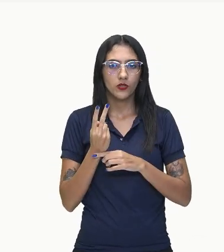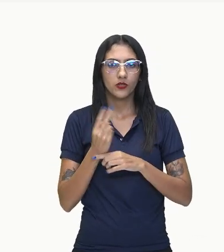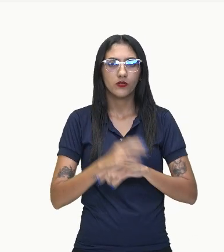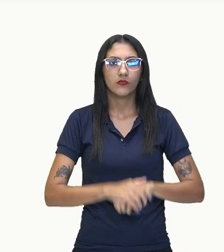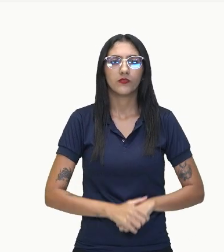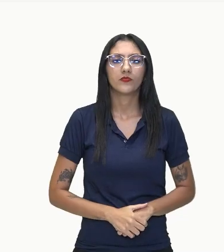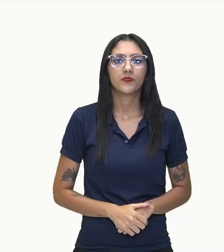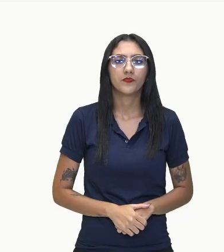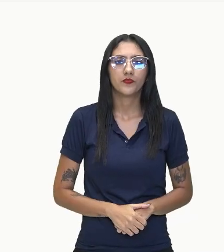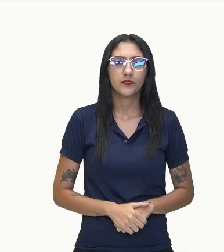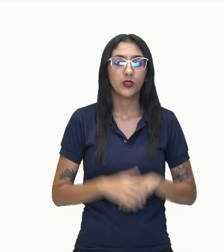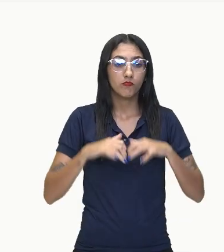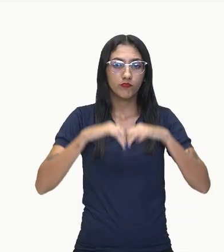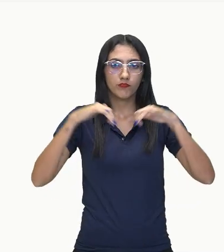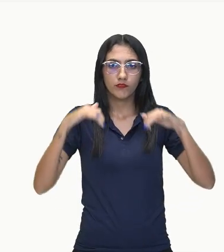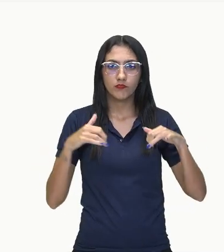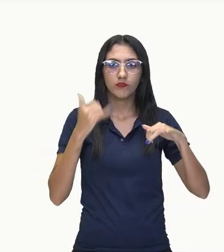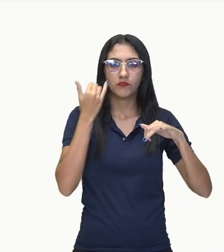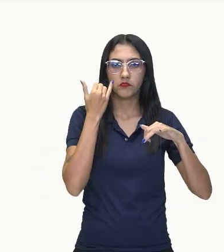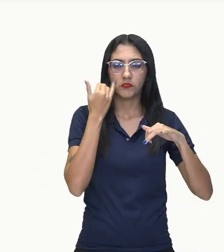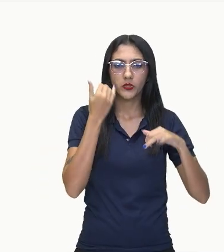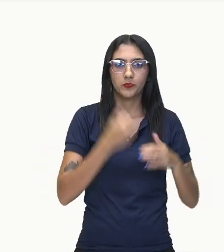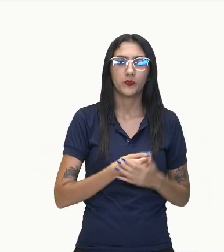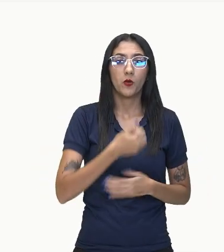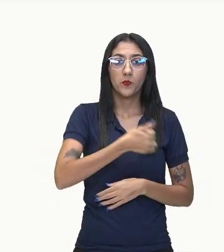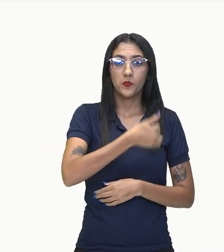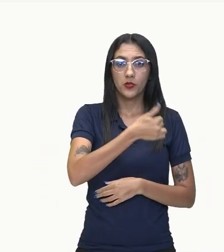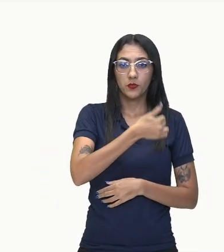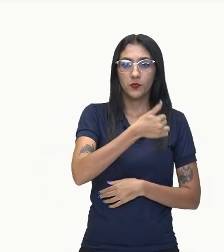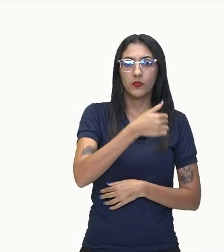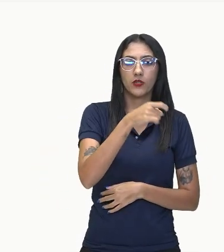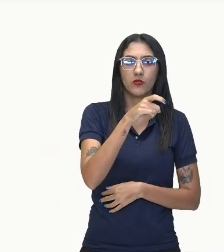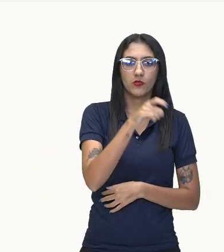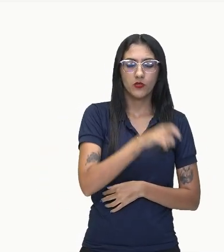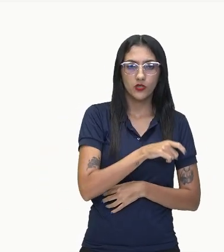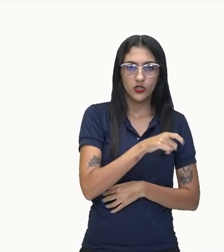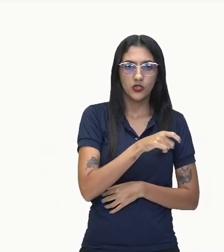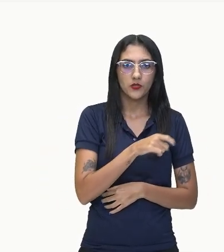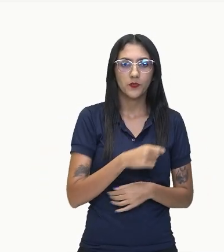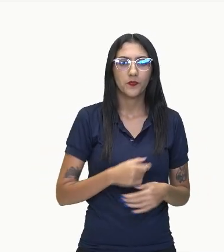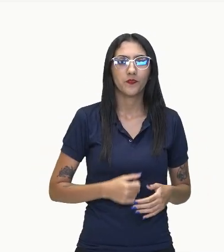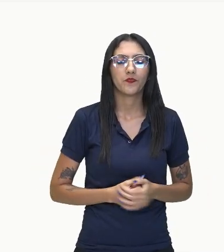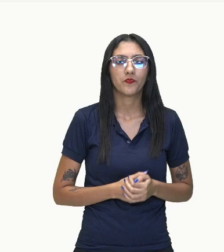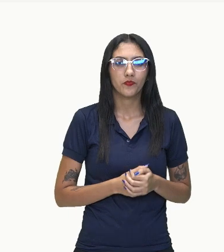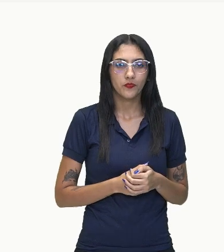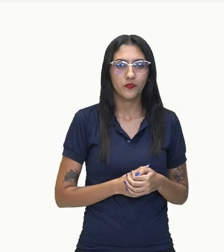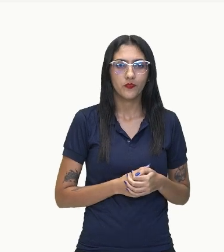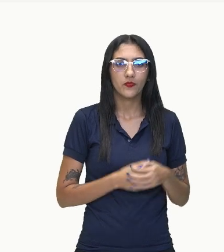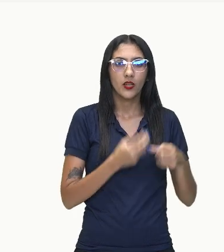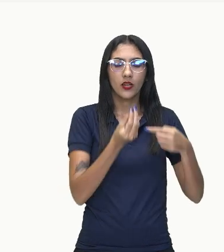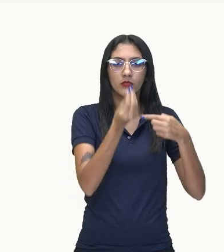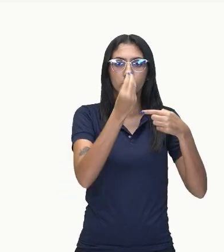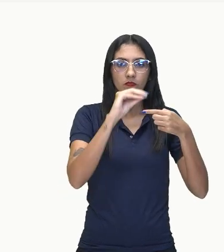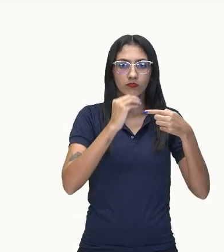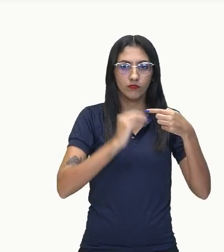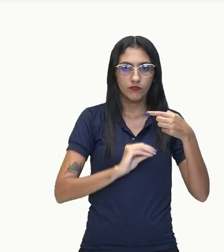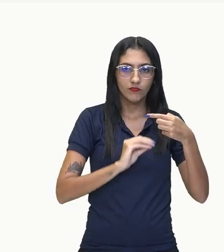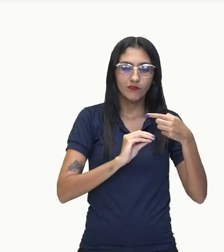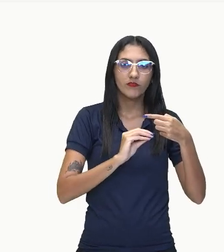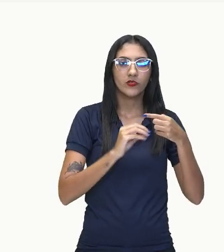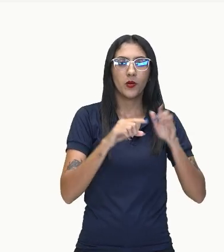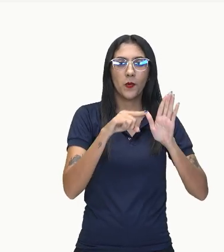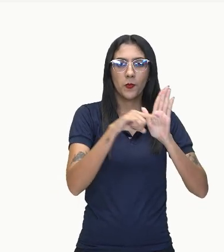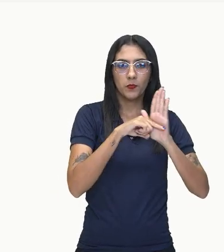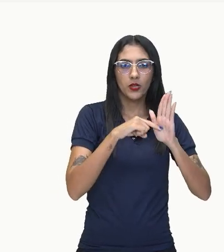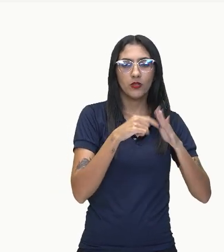separa os dois zeros. O primeiro x é menos 7 mais 1 sobre menos 2, vai